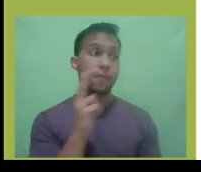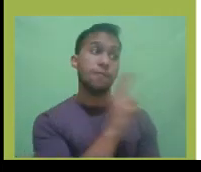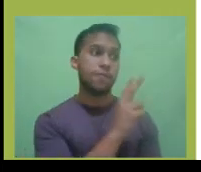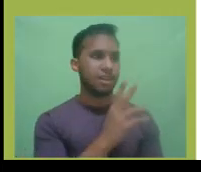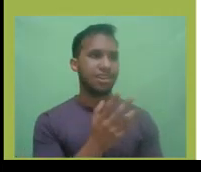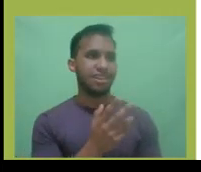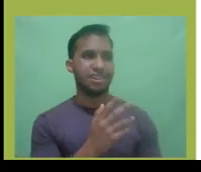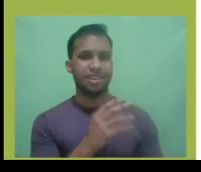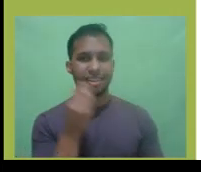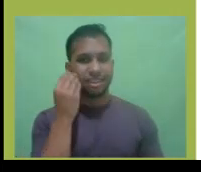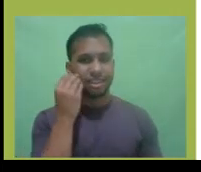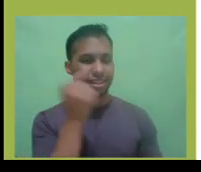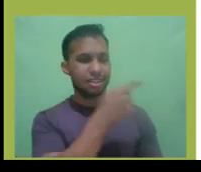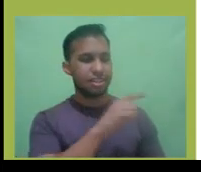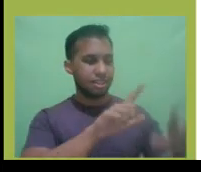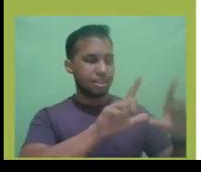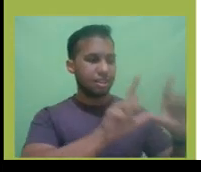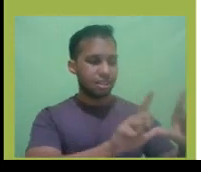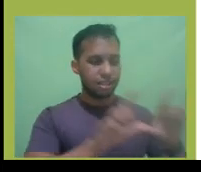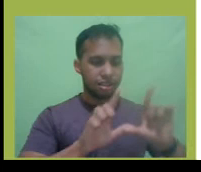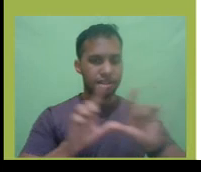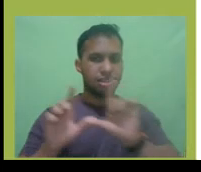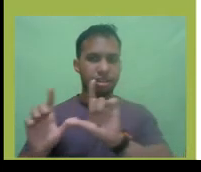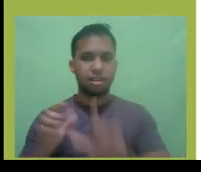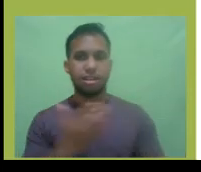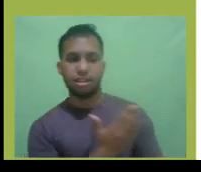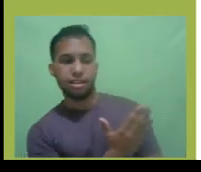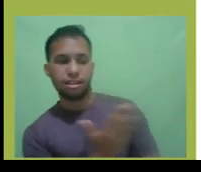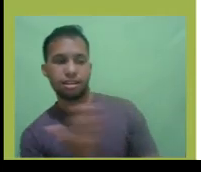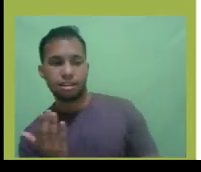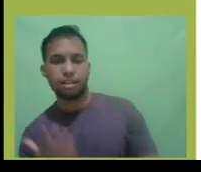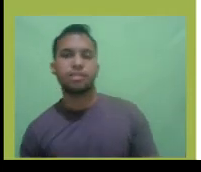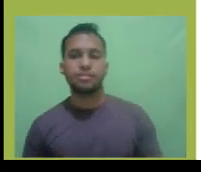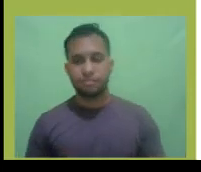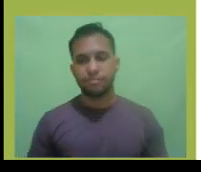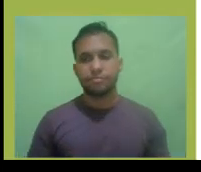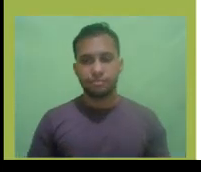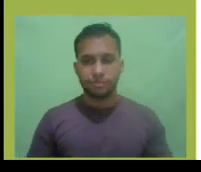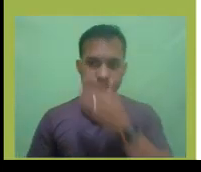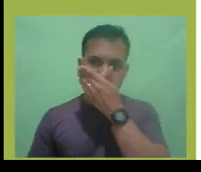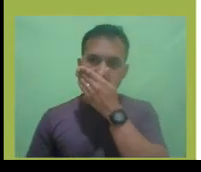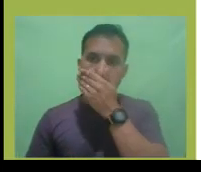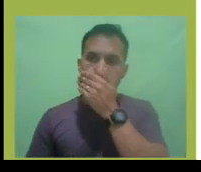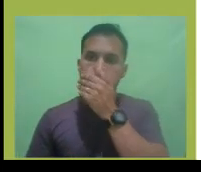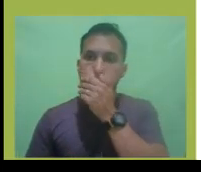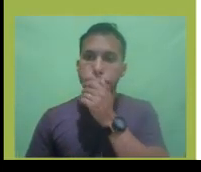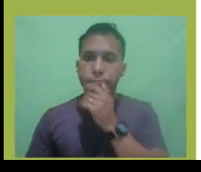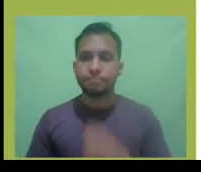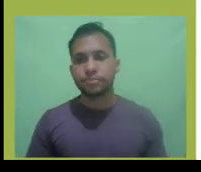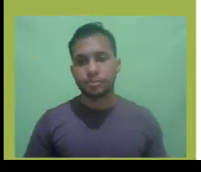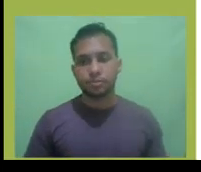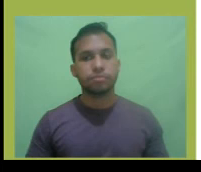e uma planta sobre estresse hídrico e depois reirrigada. Será que ela se recupera? Então, aqui